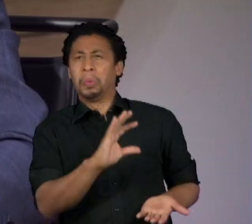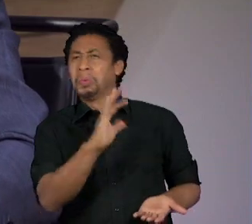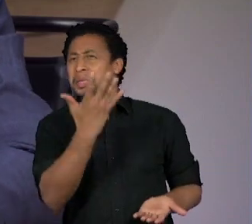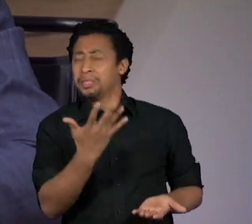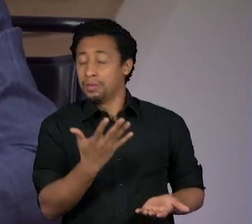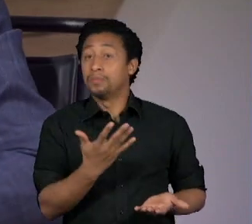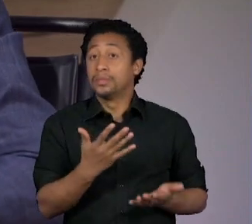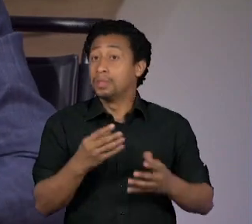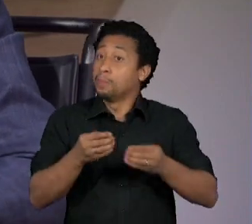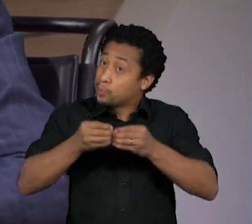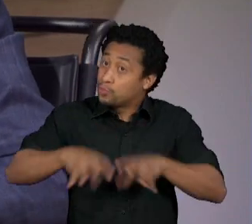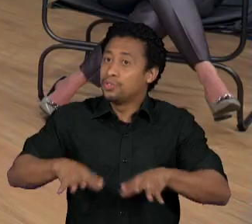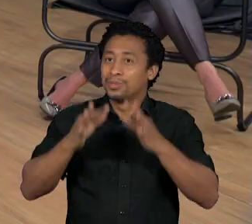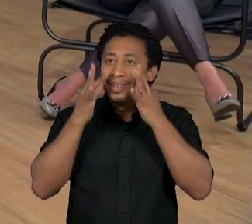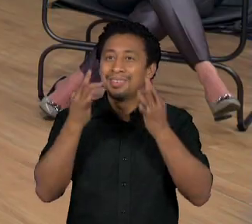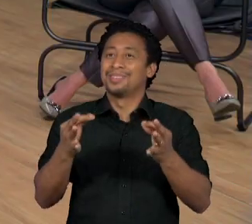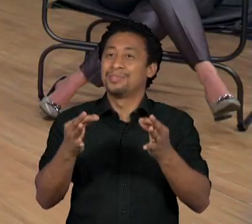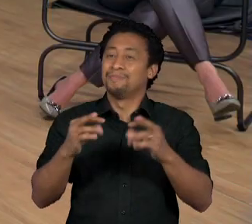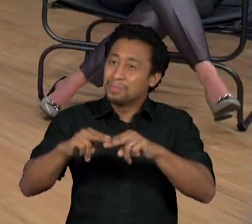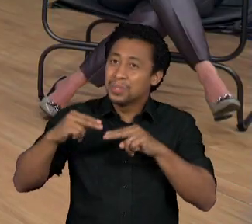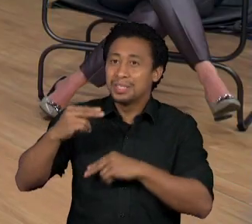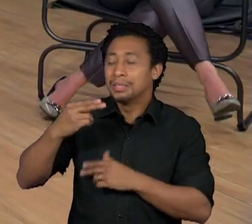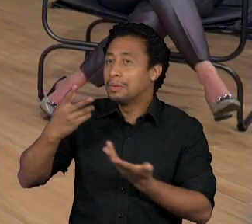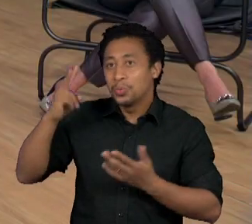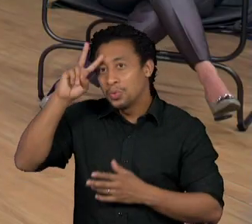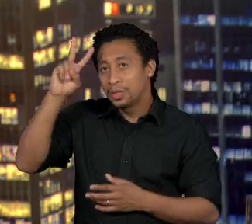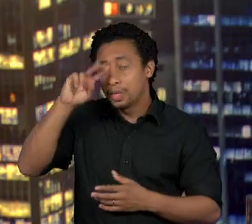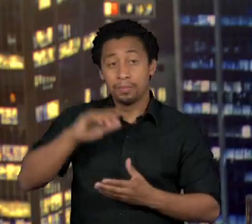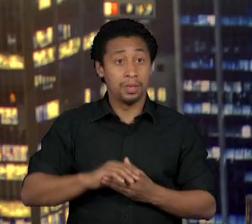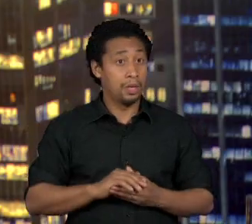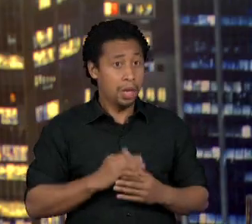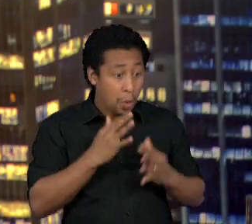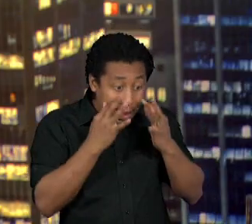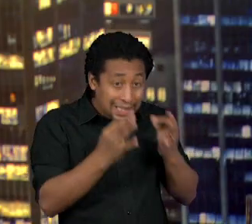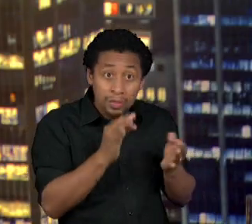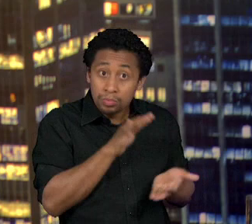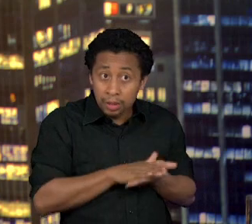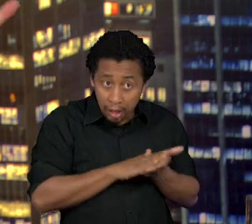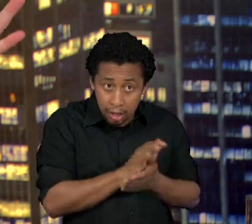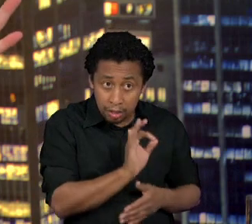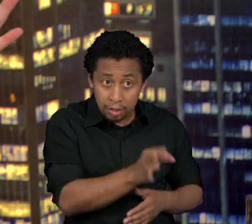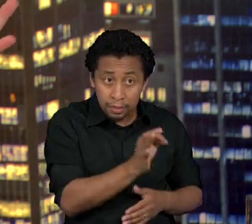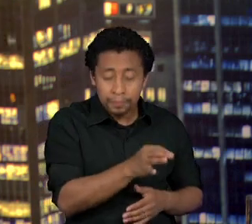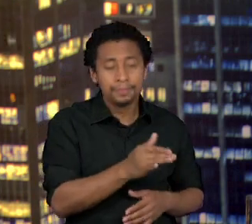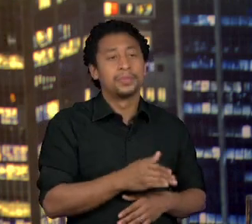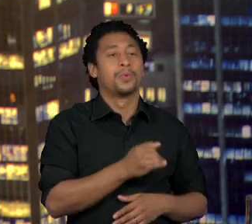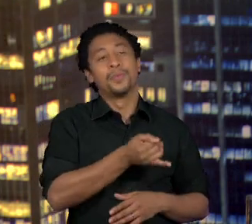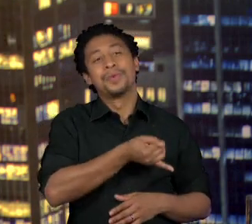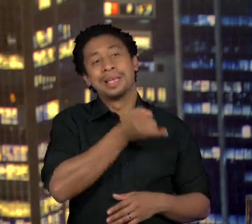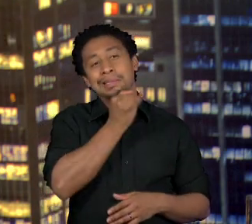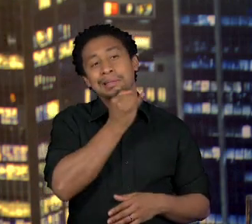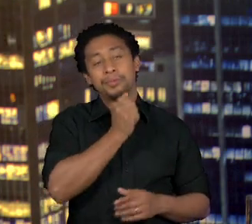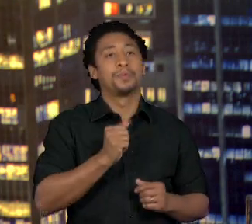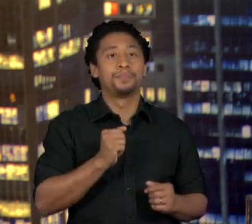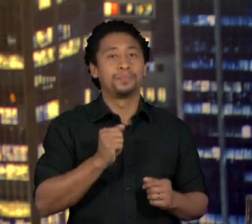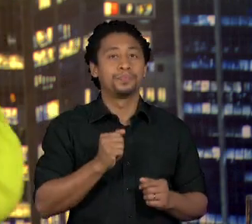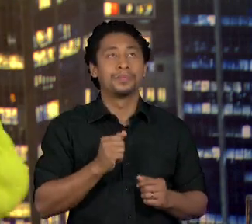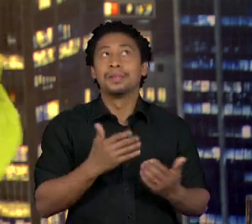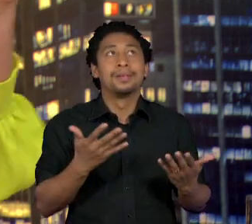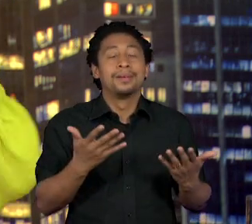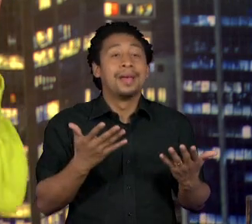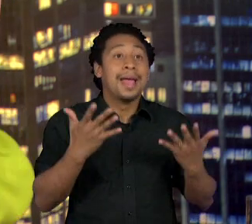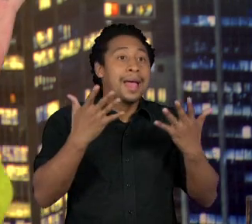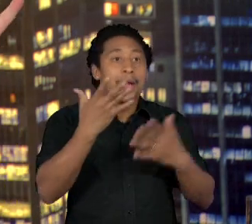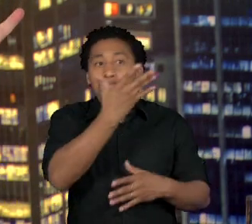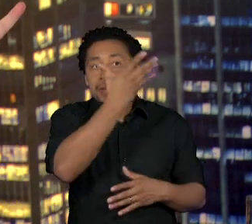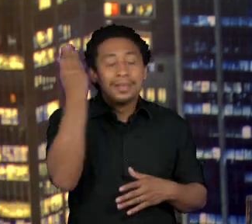atenção. Por isso que você não lembra. Então, quer dizer, não prestei atenção no que eu estava fazendo. Então, por exemplo, nossa, onde é que eu coloquei... Eu esqueci onde eu